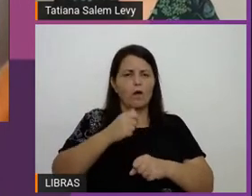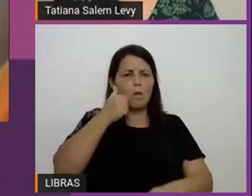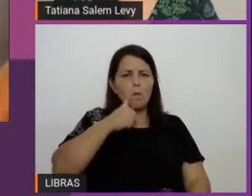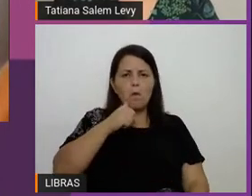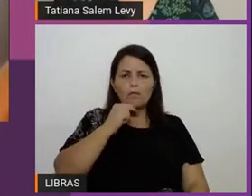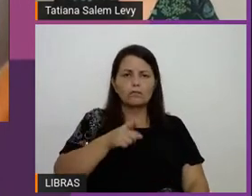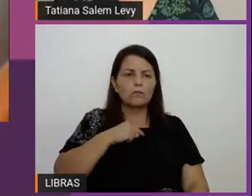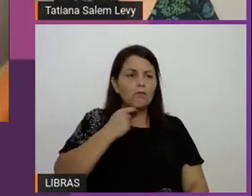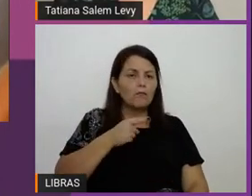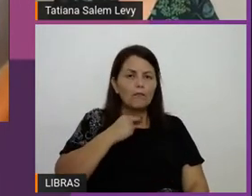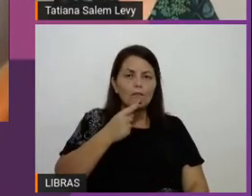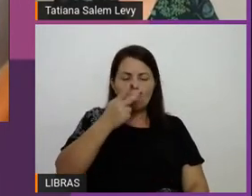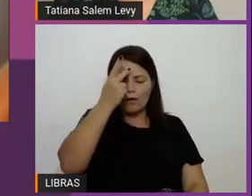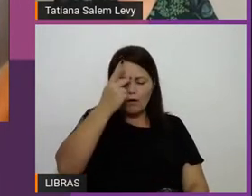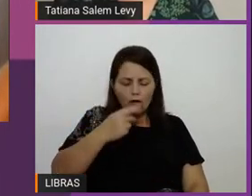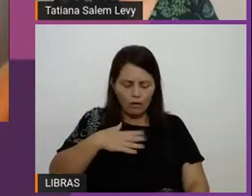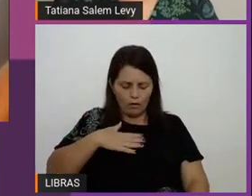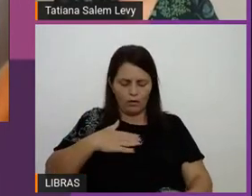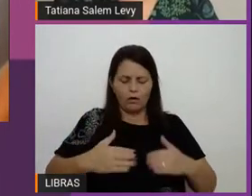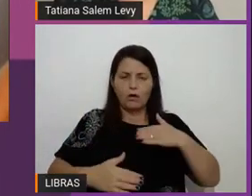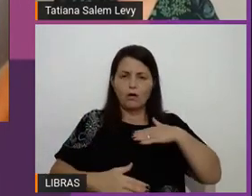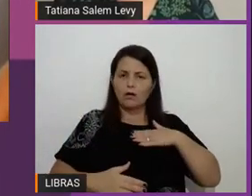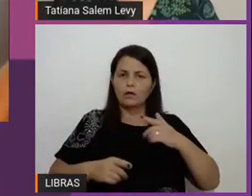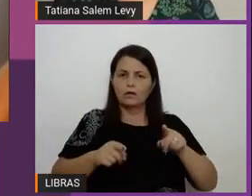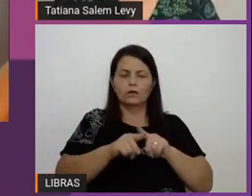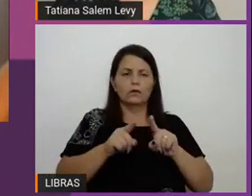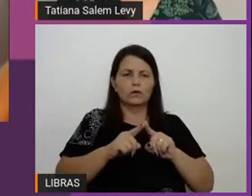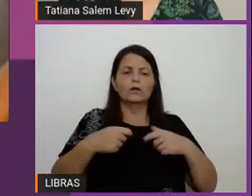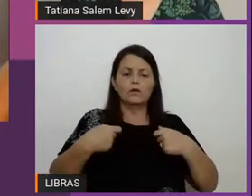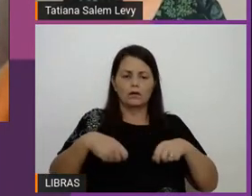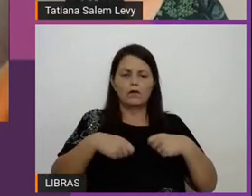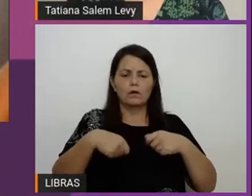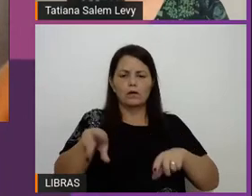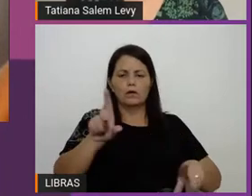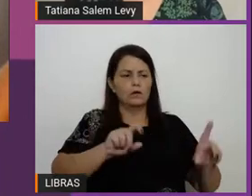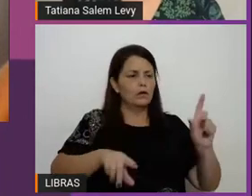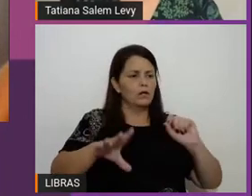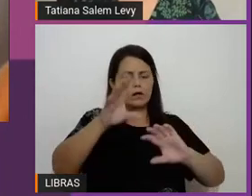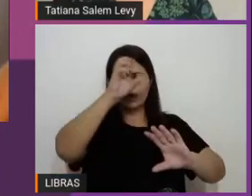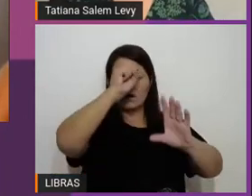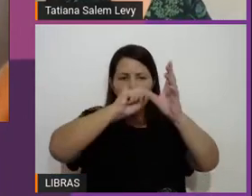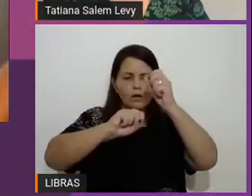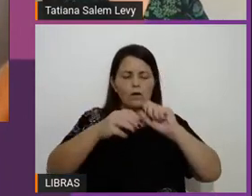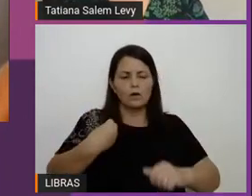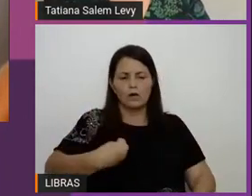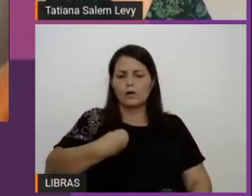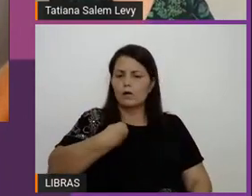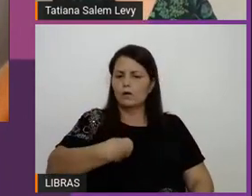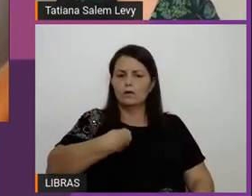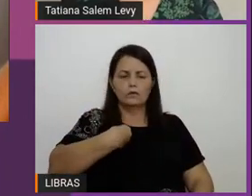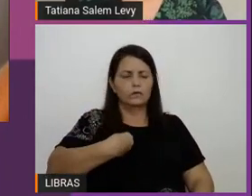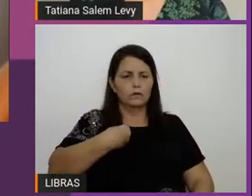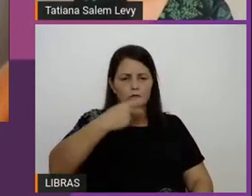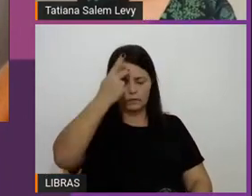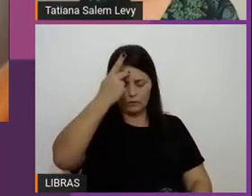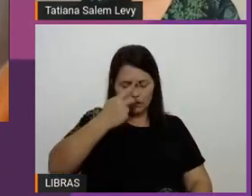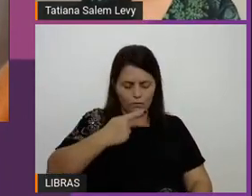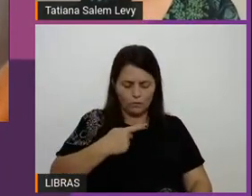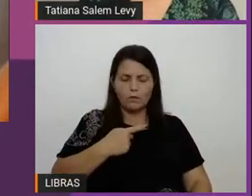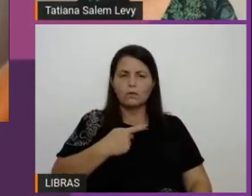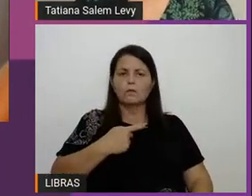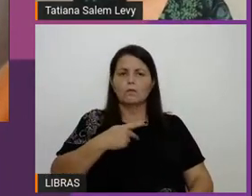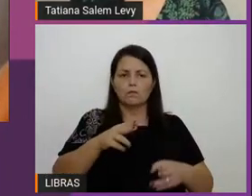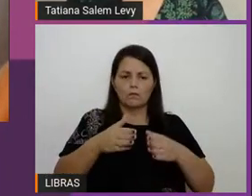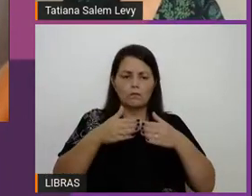é lá que Jô vive e cresce e precisa escolher entre aprender e viver em um corpo emprestado